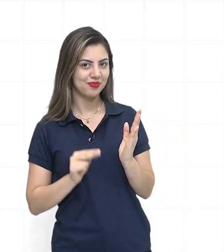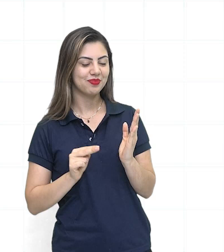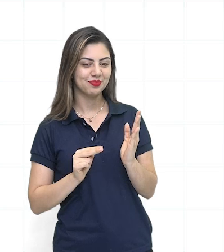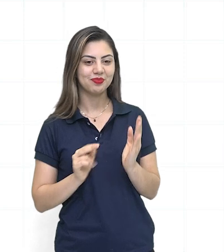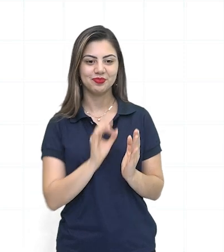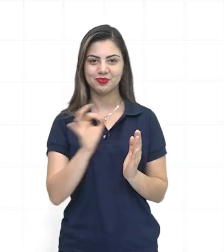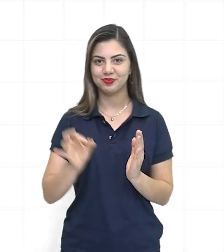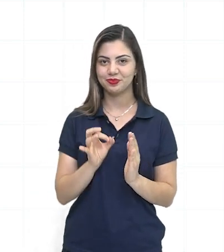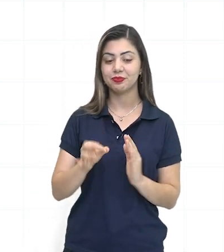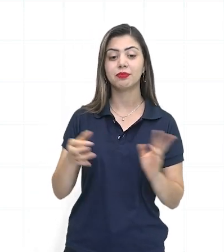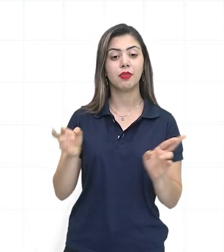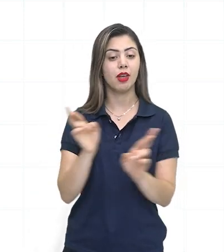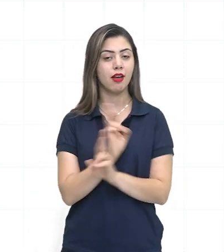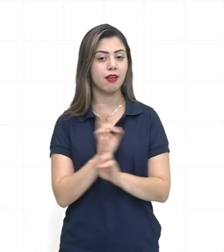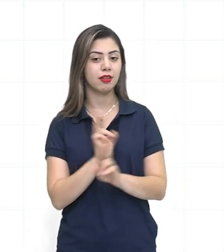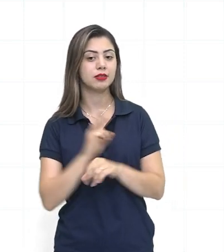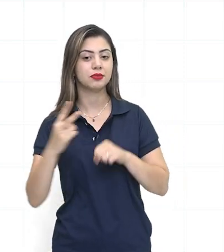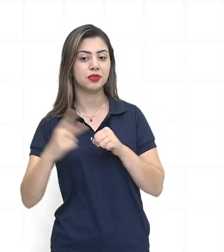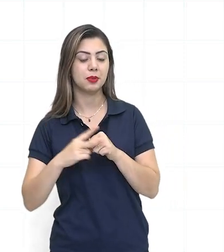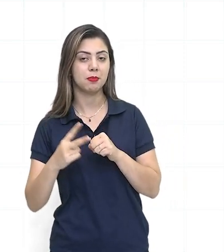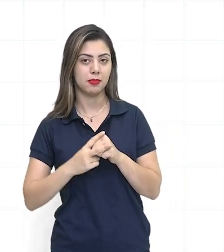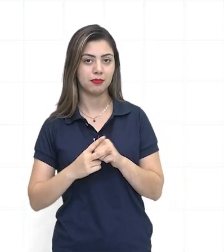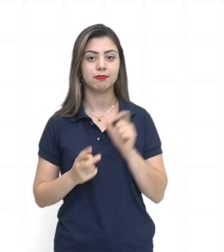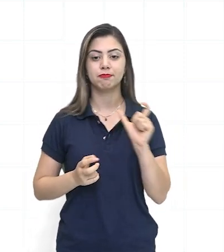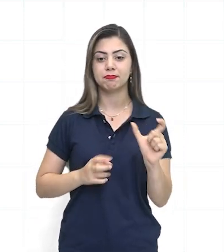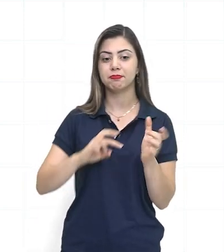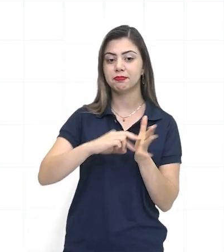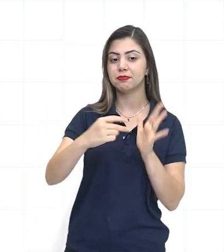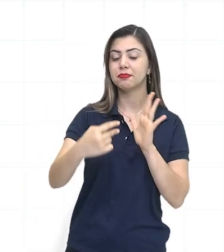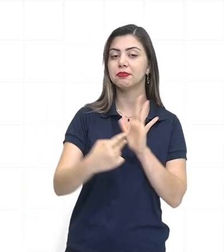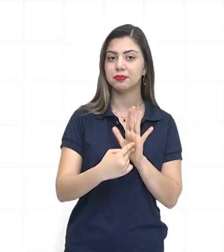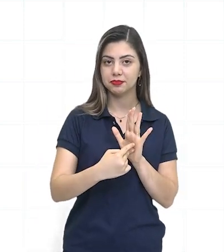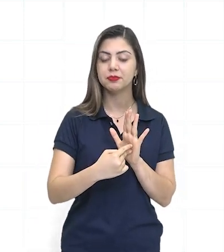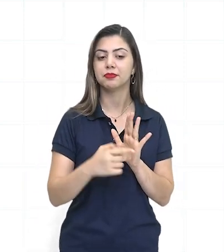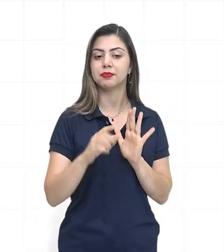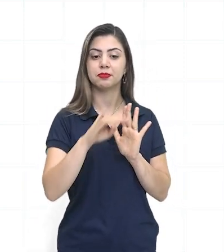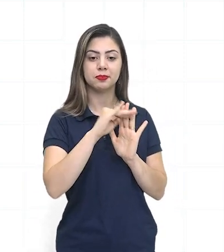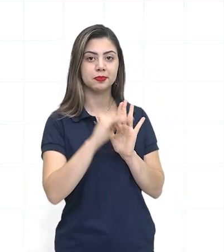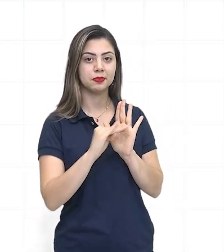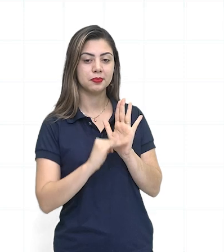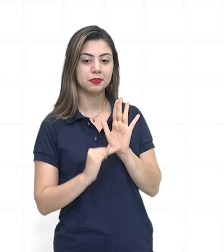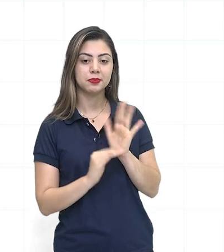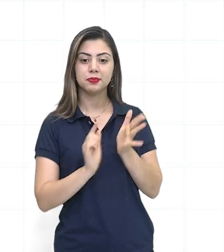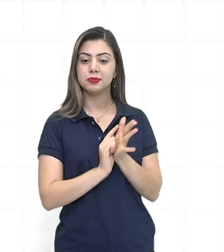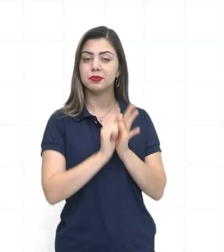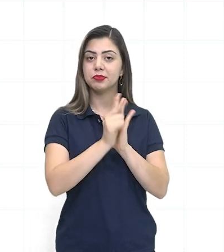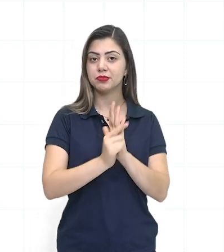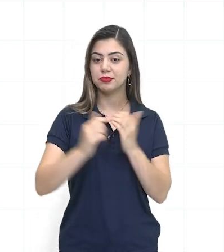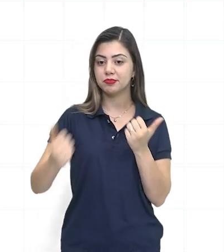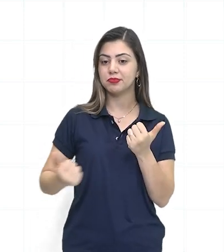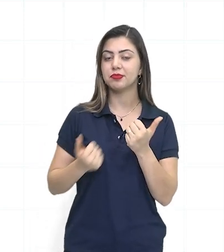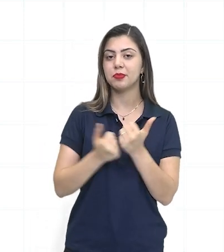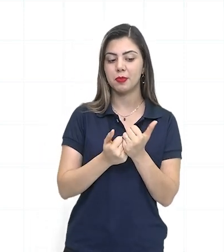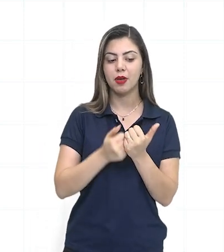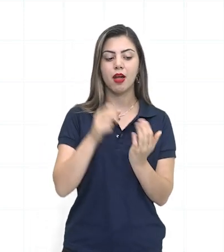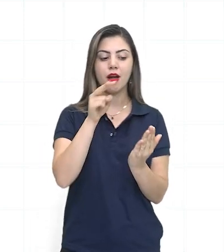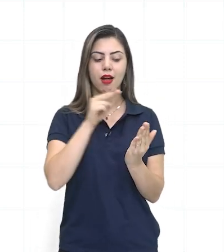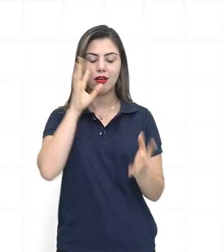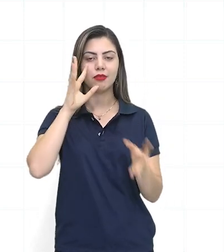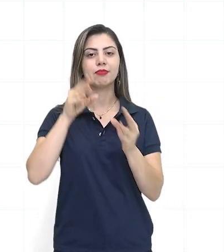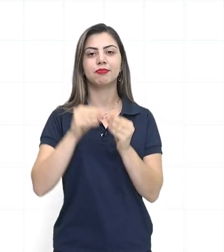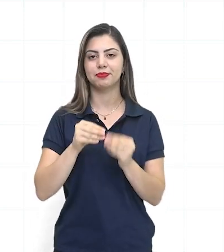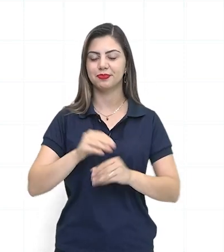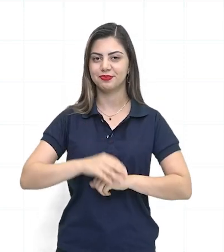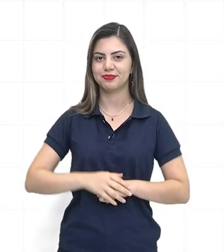de leitura, relação do verbal com outras semioses, procedimentos e gêneros de apoio